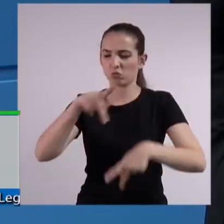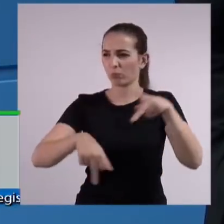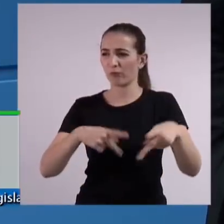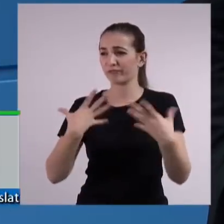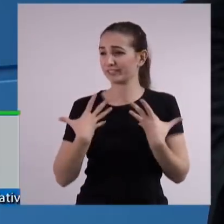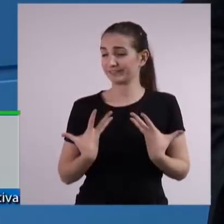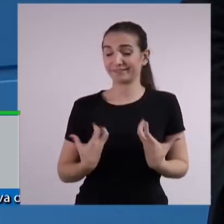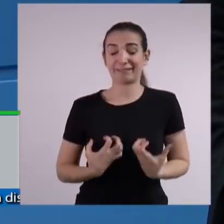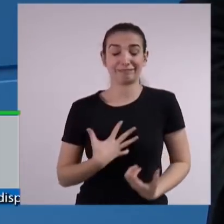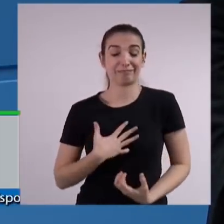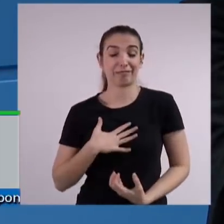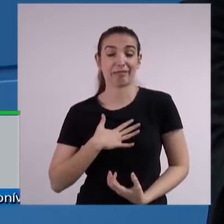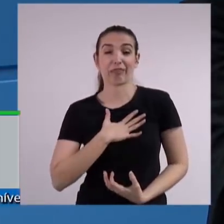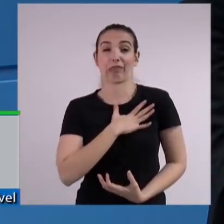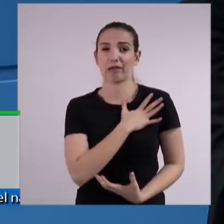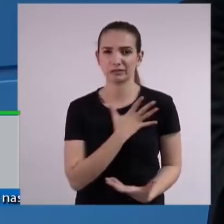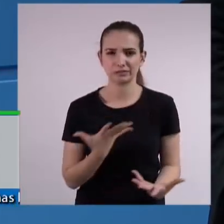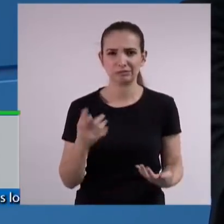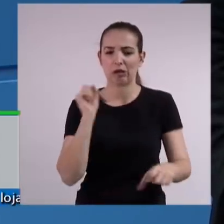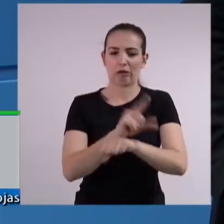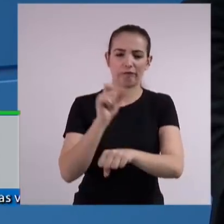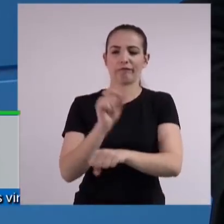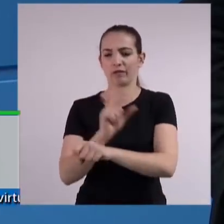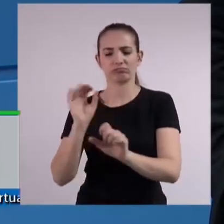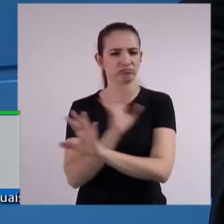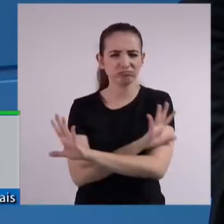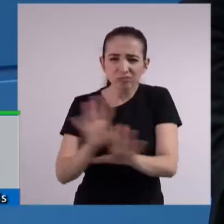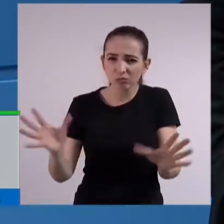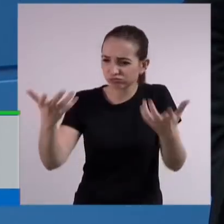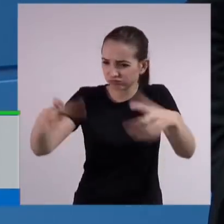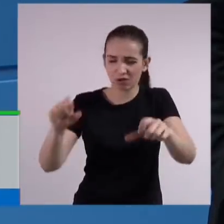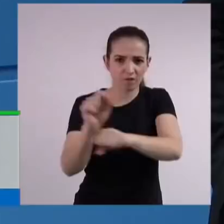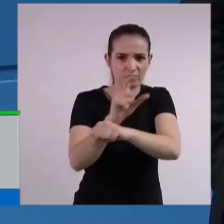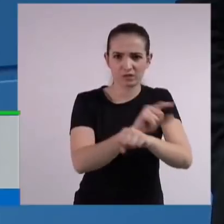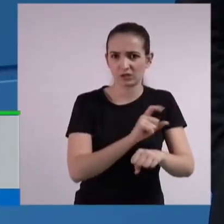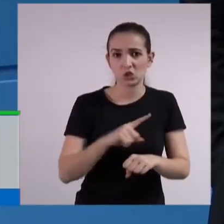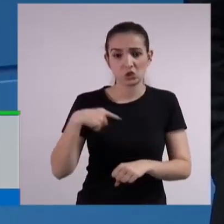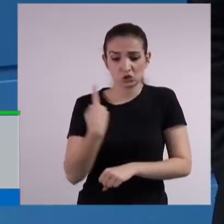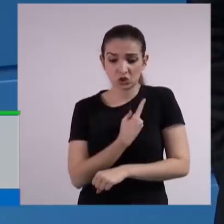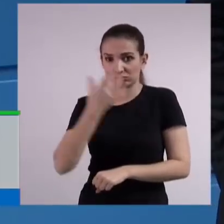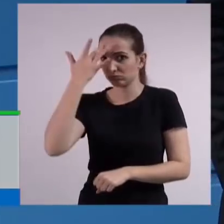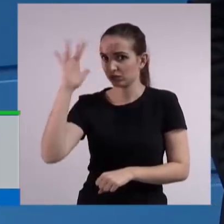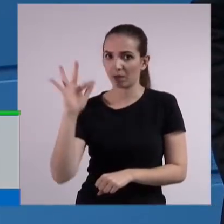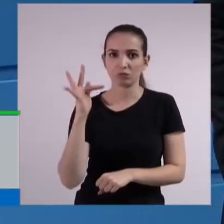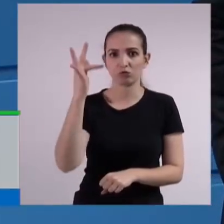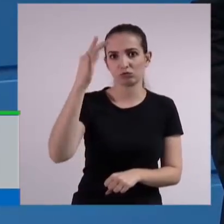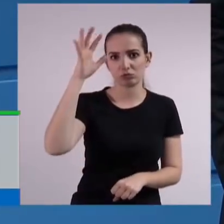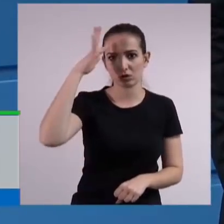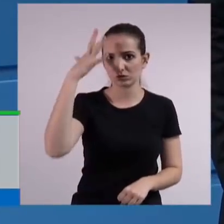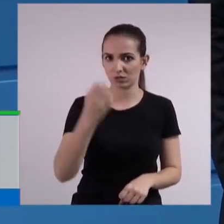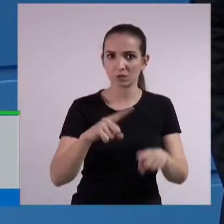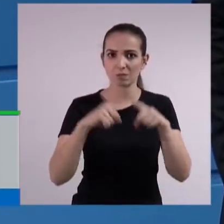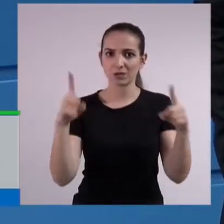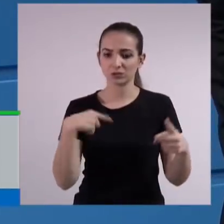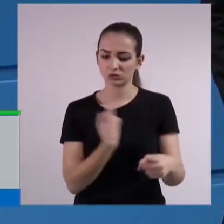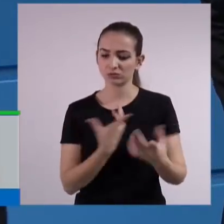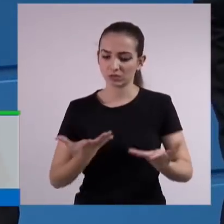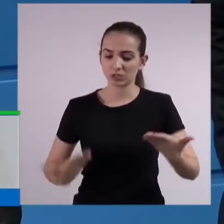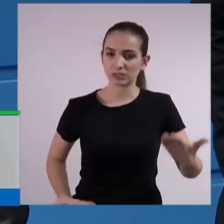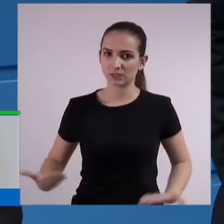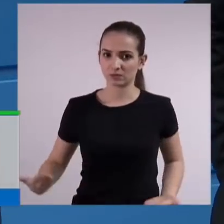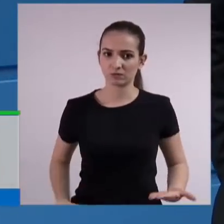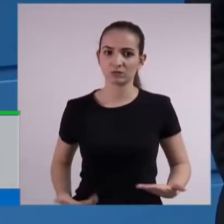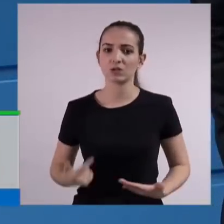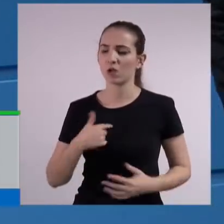está enojada. E eu espero que, não sabemos o resultado, mas estamos aqui para servir.